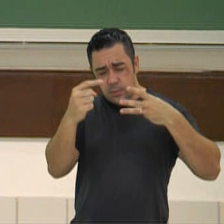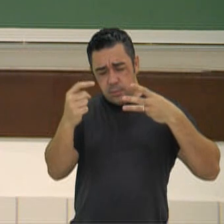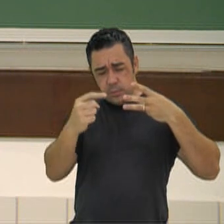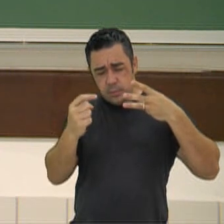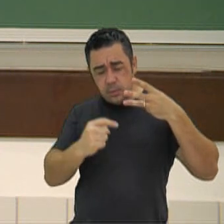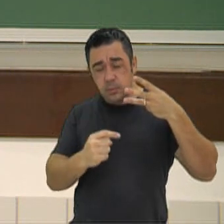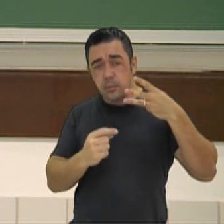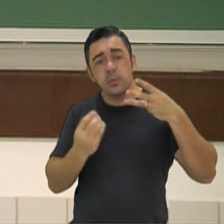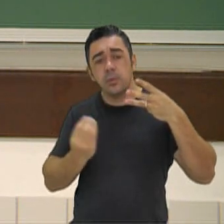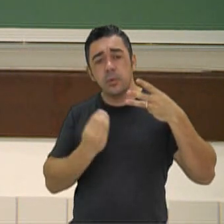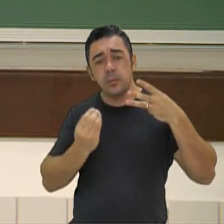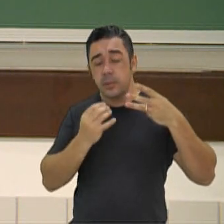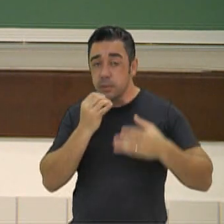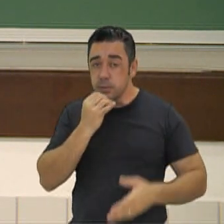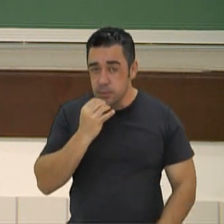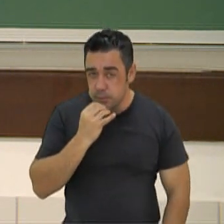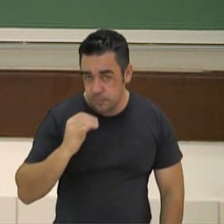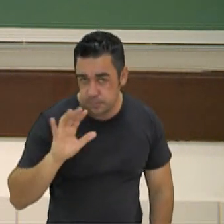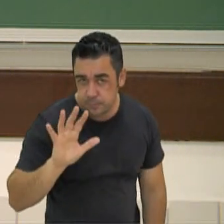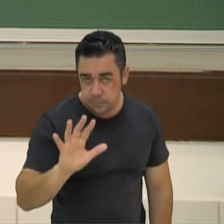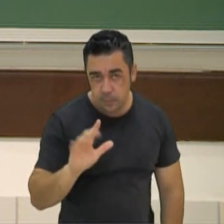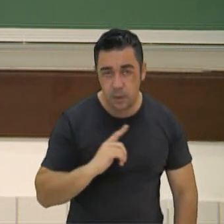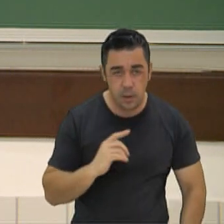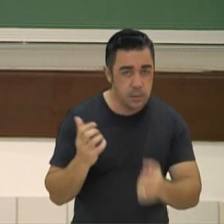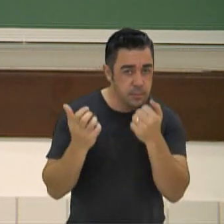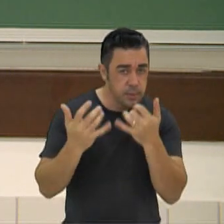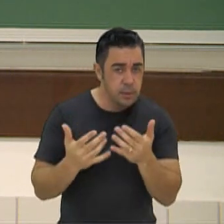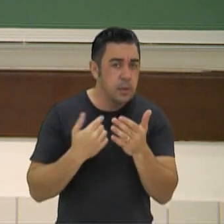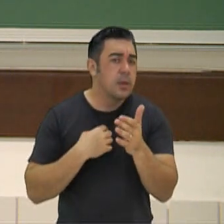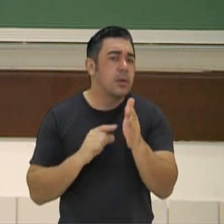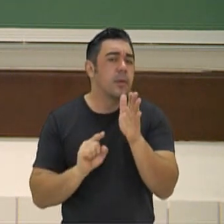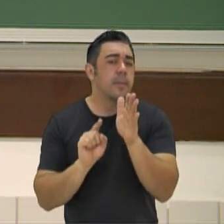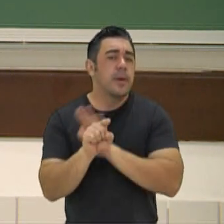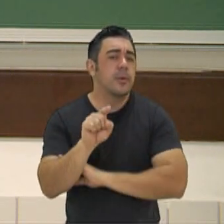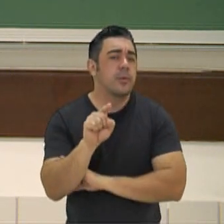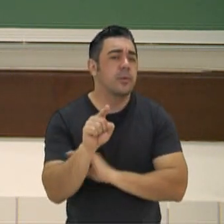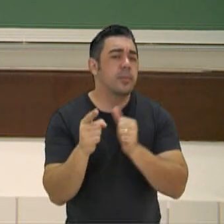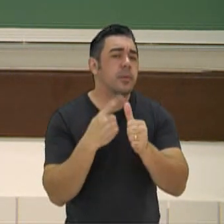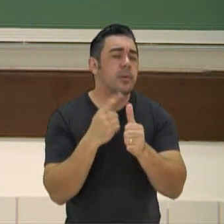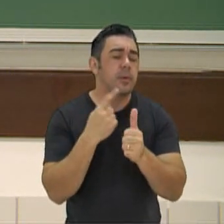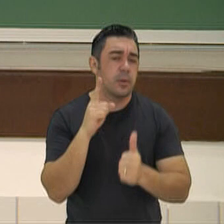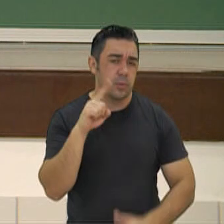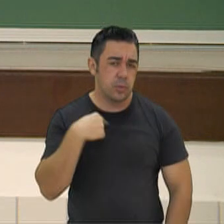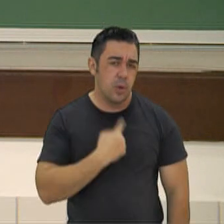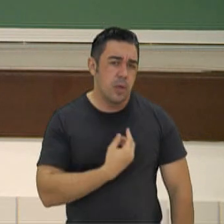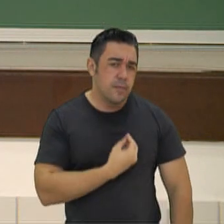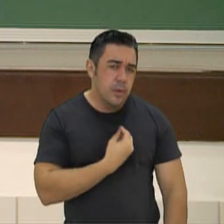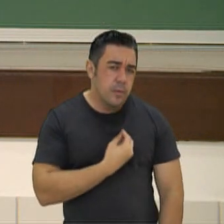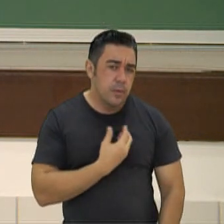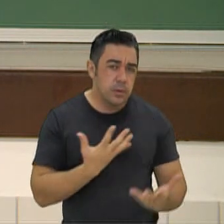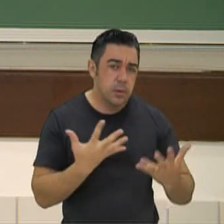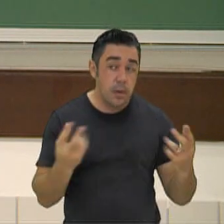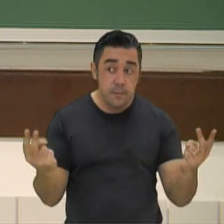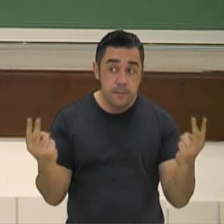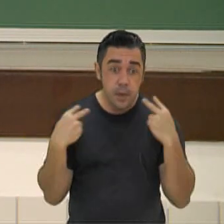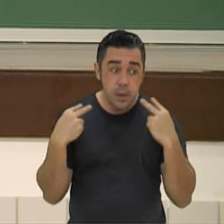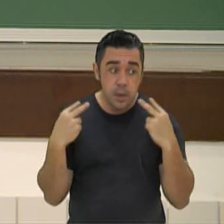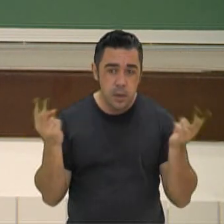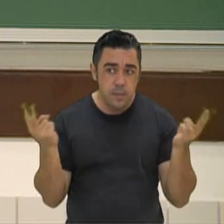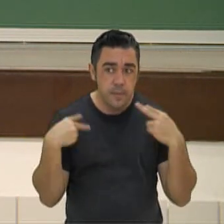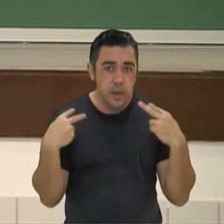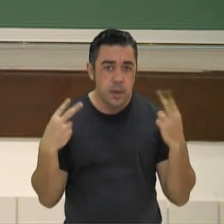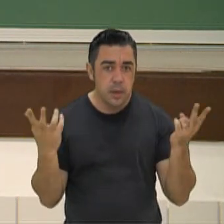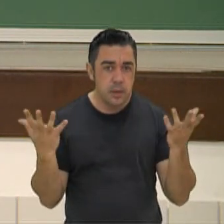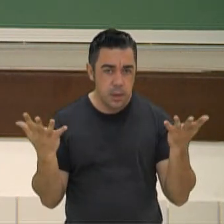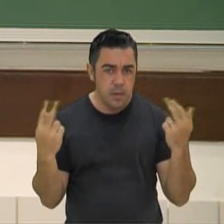sobrevivência? Sempre quando eu trabalho essa questão, eu faço sempre uma pergunta. O ser vivo, ele quer ser visto? O bicho quer ser